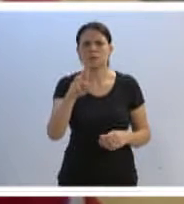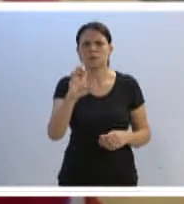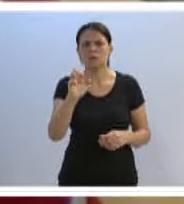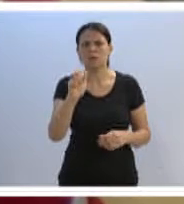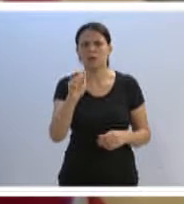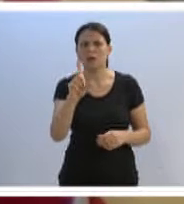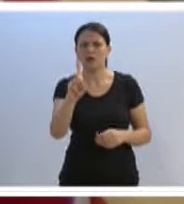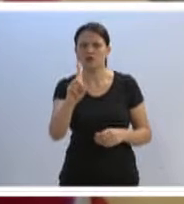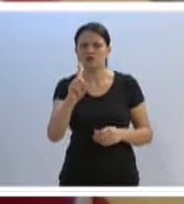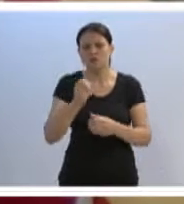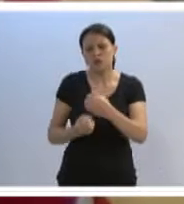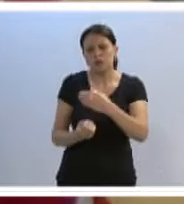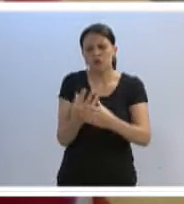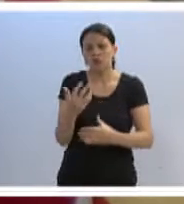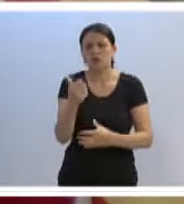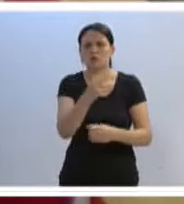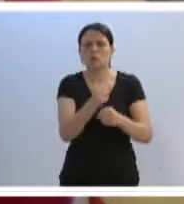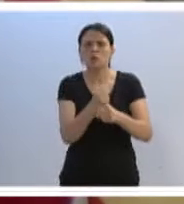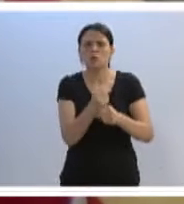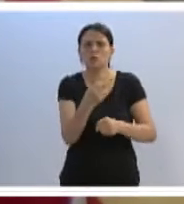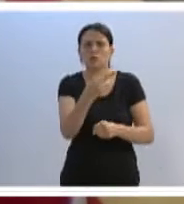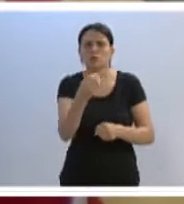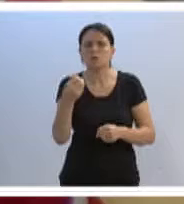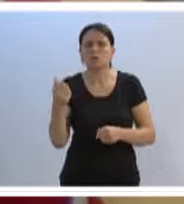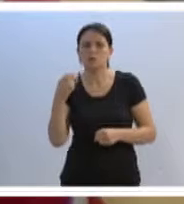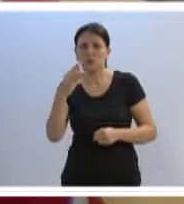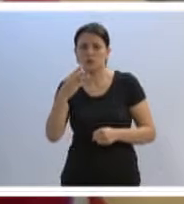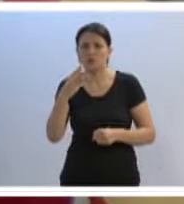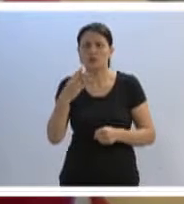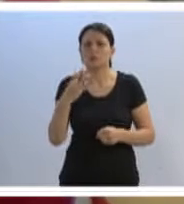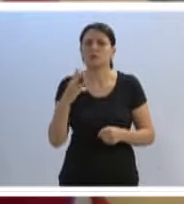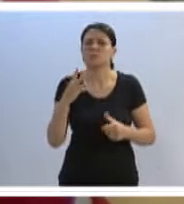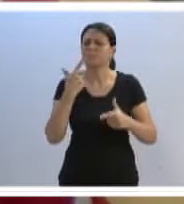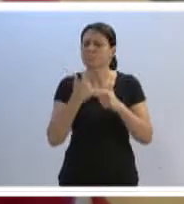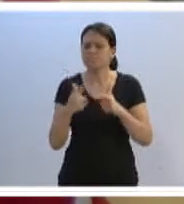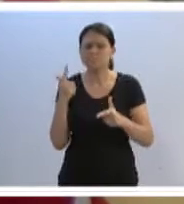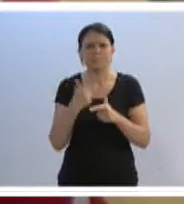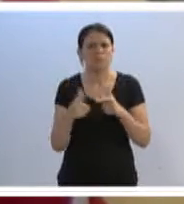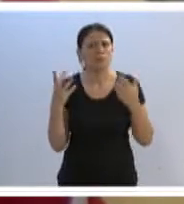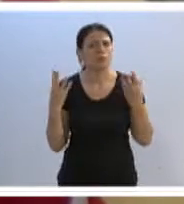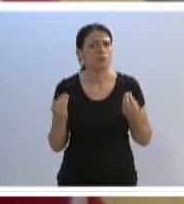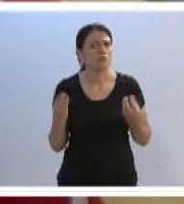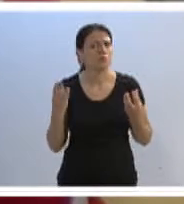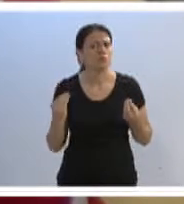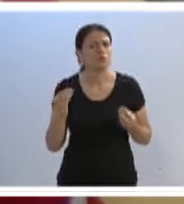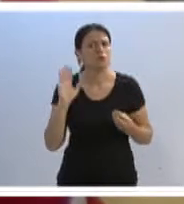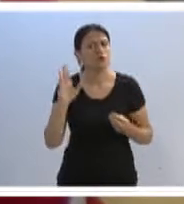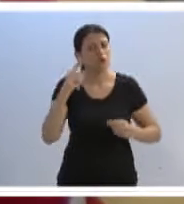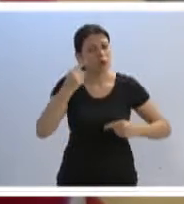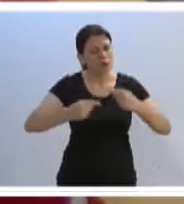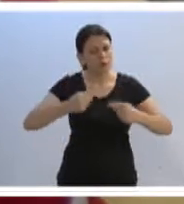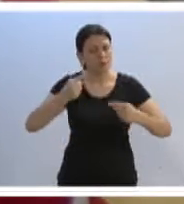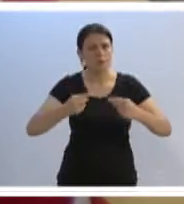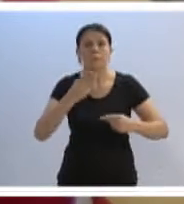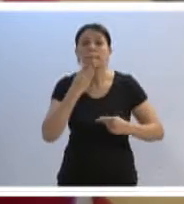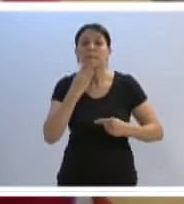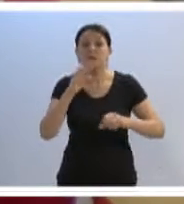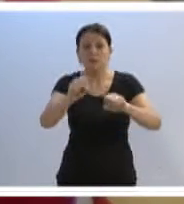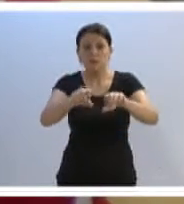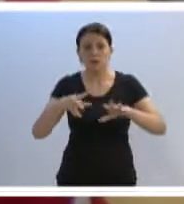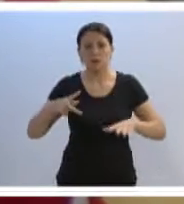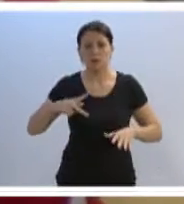2013, existe um problema estrutural, é um elefante branco que tem que ser discutido de forma técnica. Eu pedi a realização de audiência pública aqui